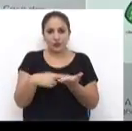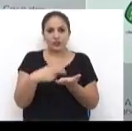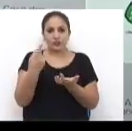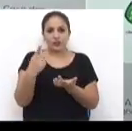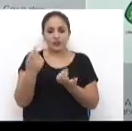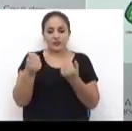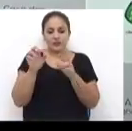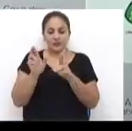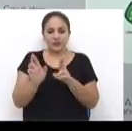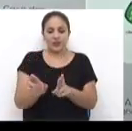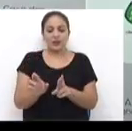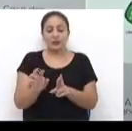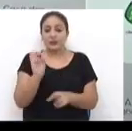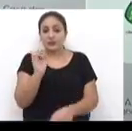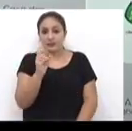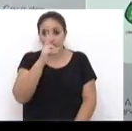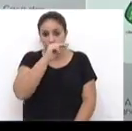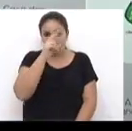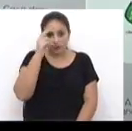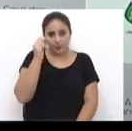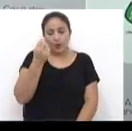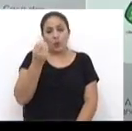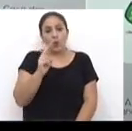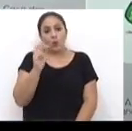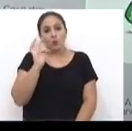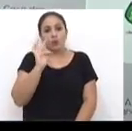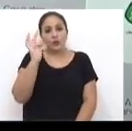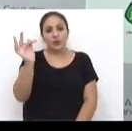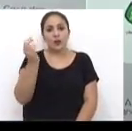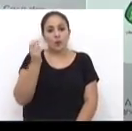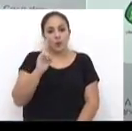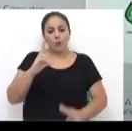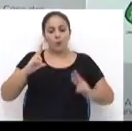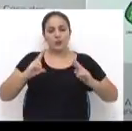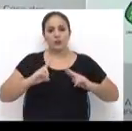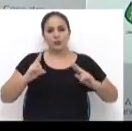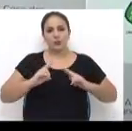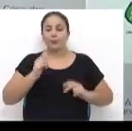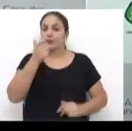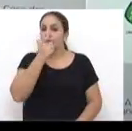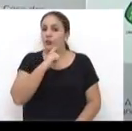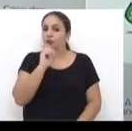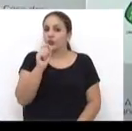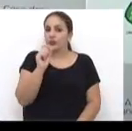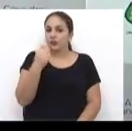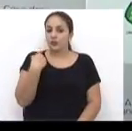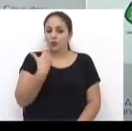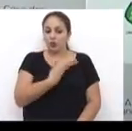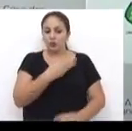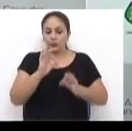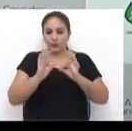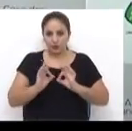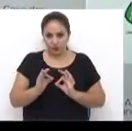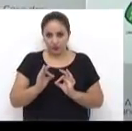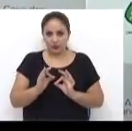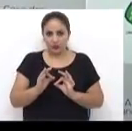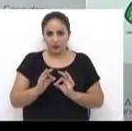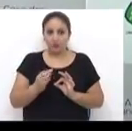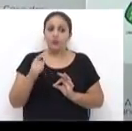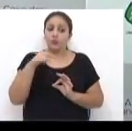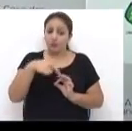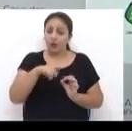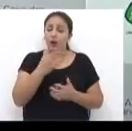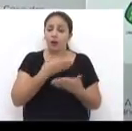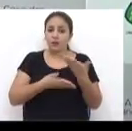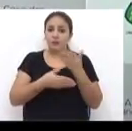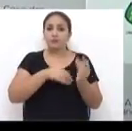seja federal, seja particular. Então eu acho que esse nosso programa, ele vai atender essa comunidade, porque no meu gabinete ele